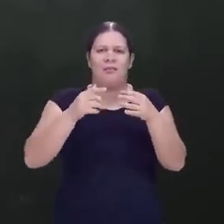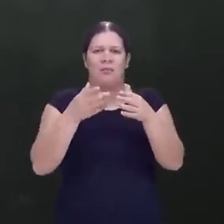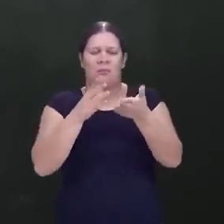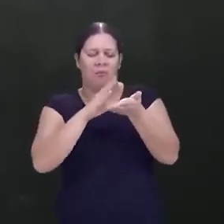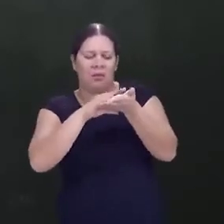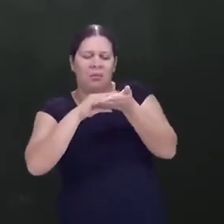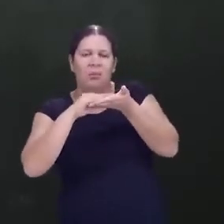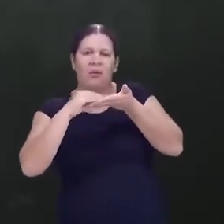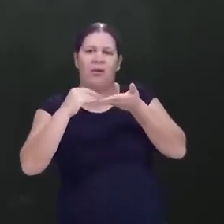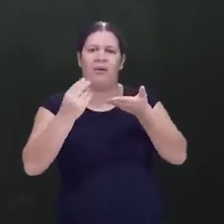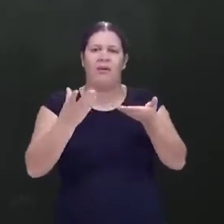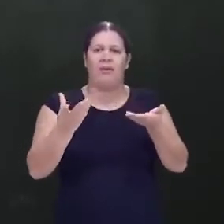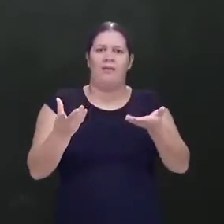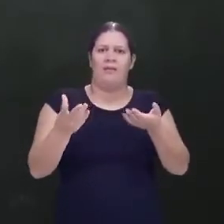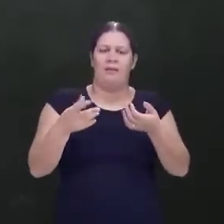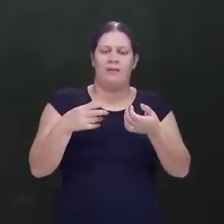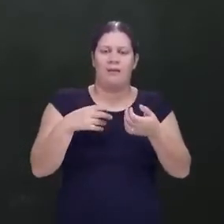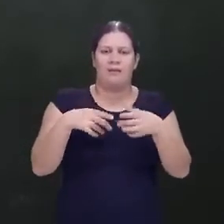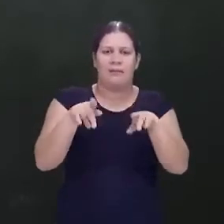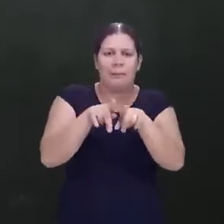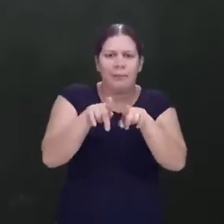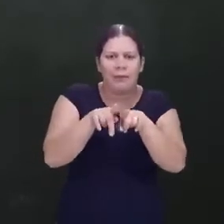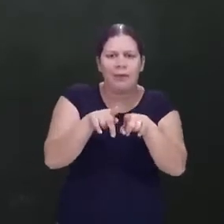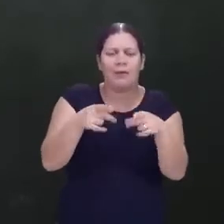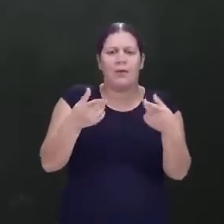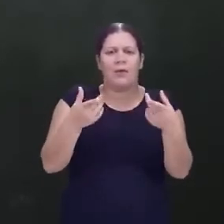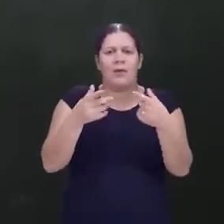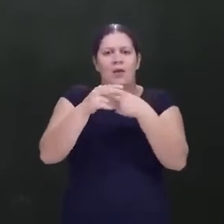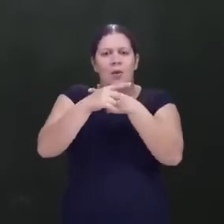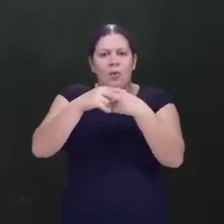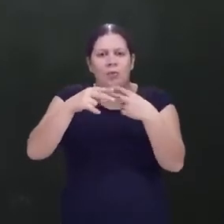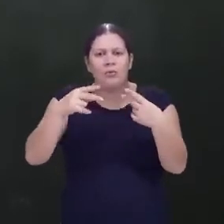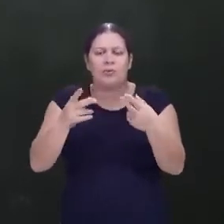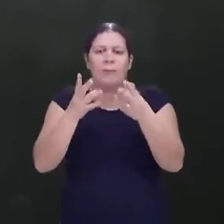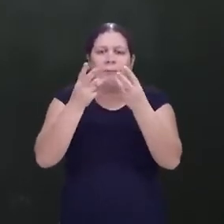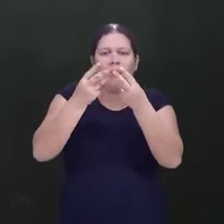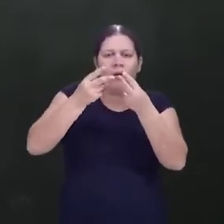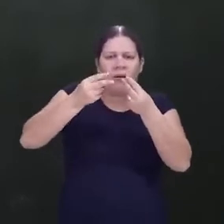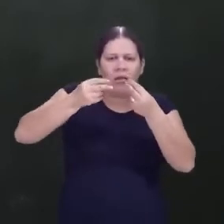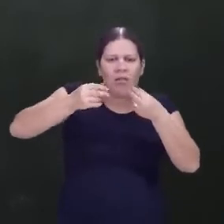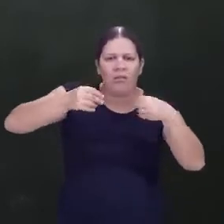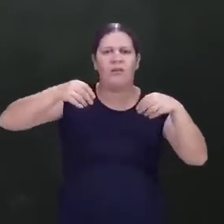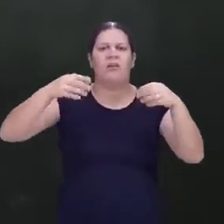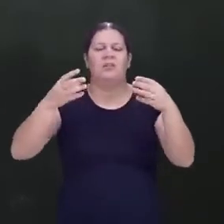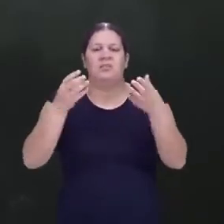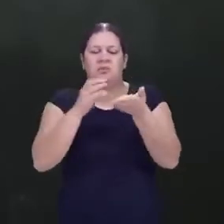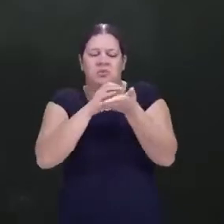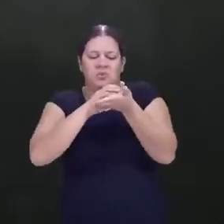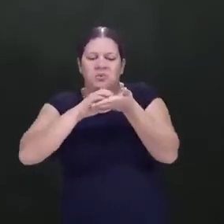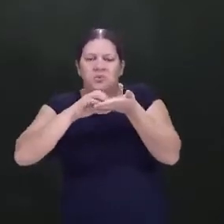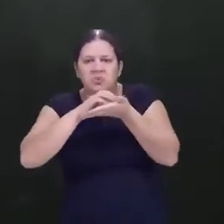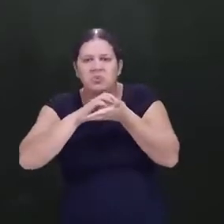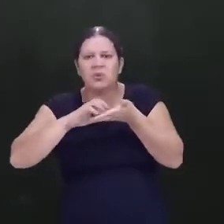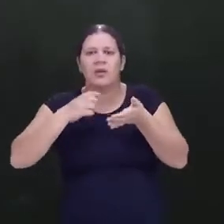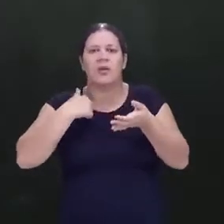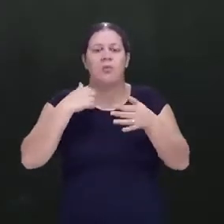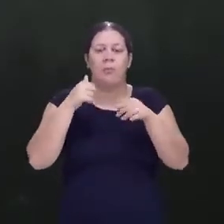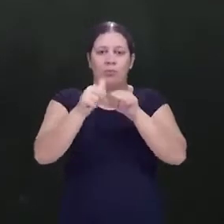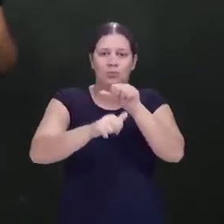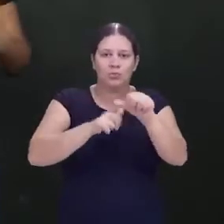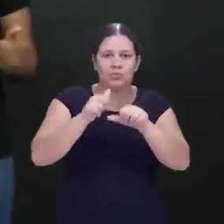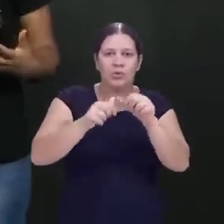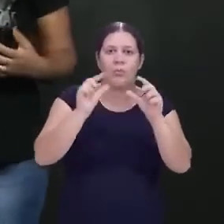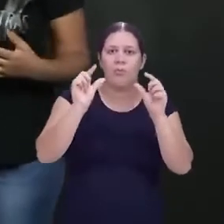ondulada, fica rugosa. Ou até algumas coisas elas amolecem, ou elas ficam mais rígidas. Eu mudei um